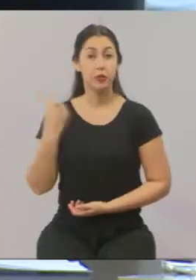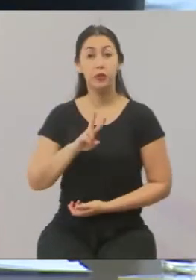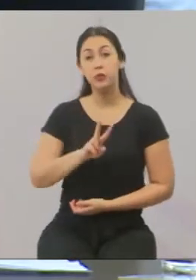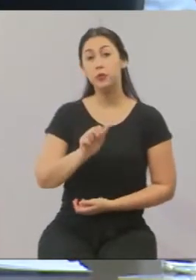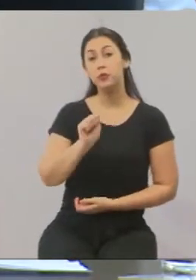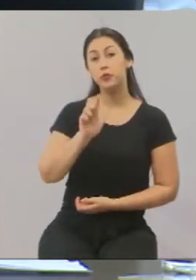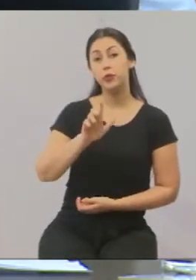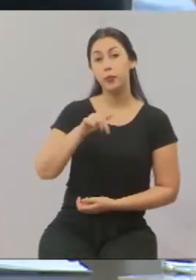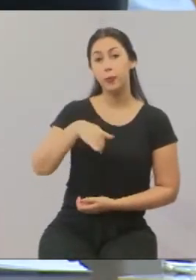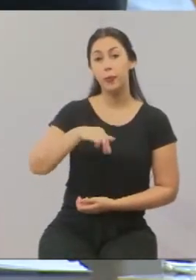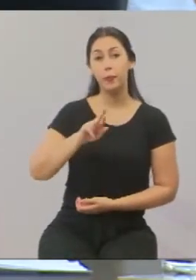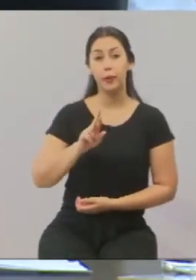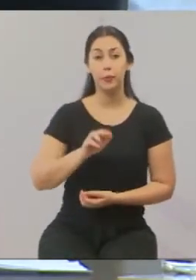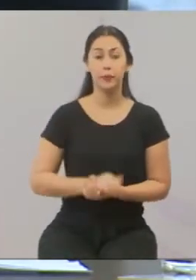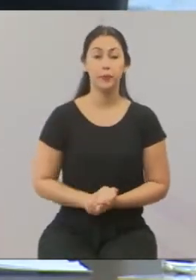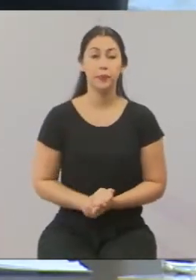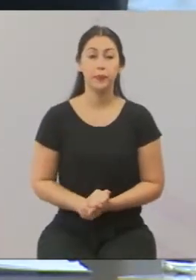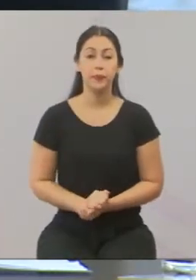Valmir Parque do Meia Lua.